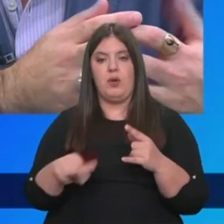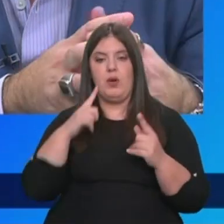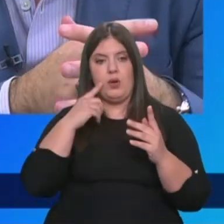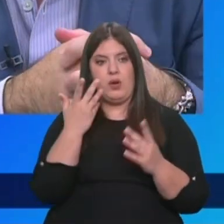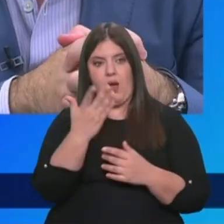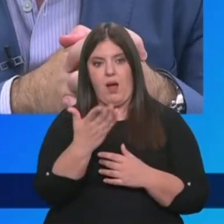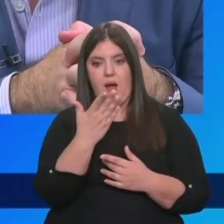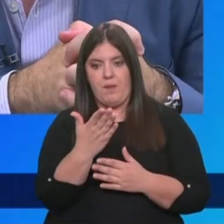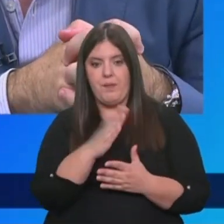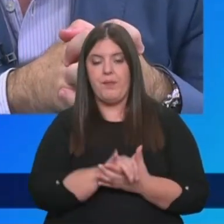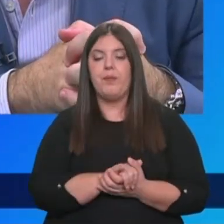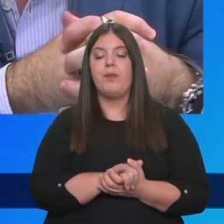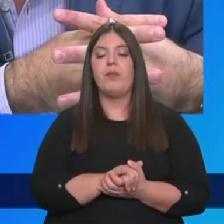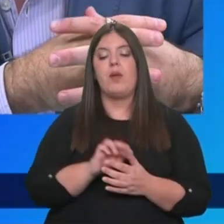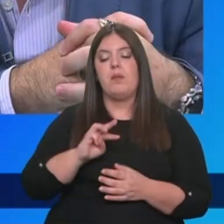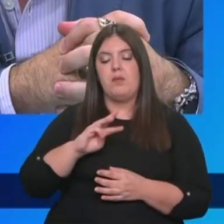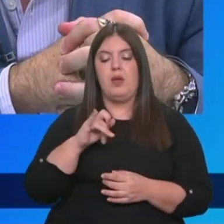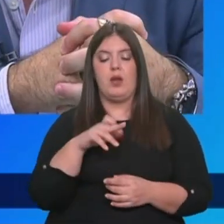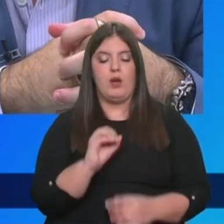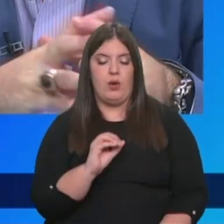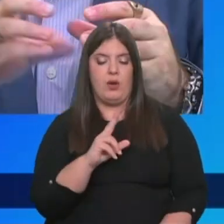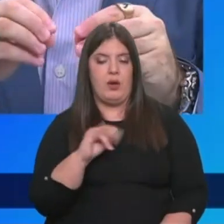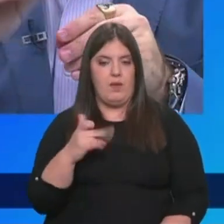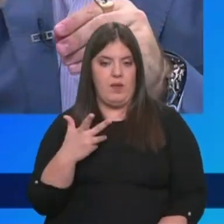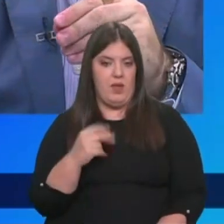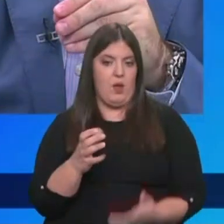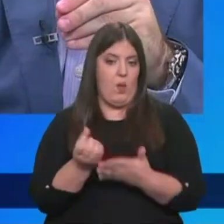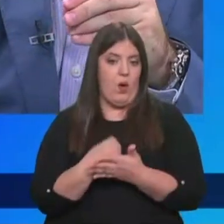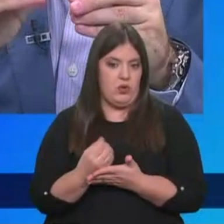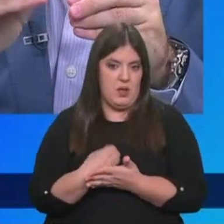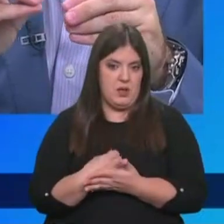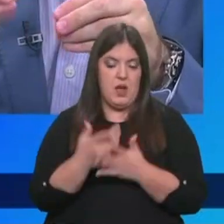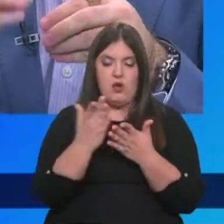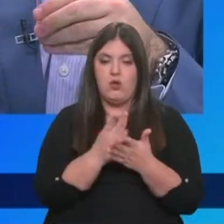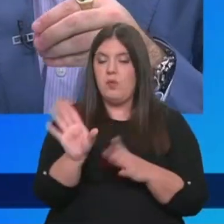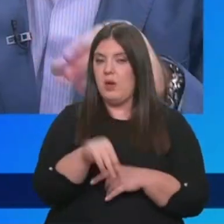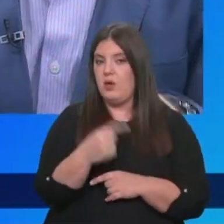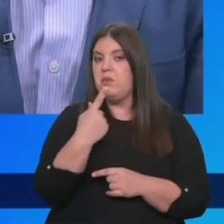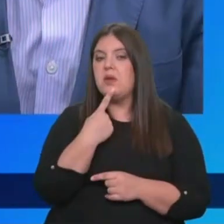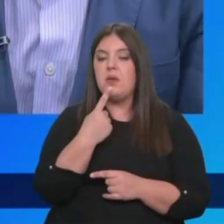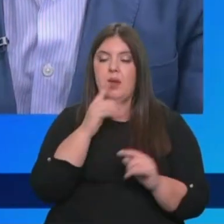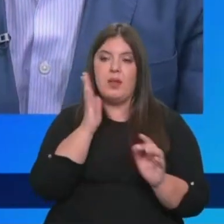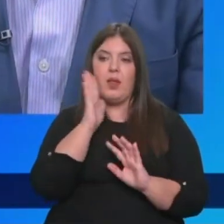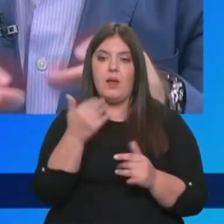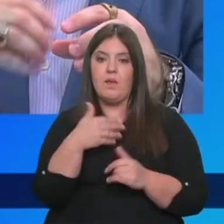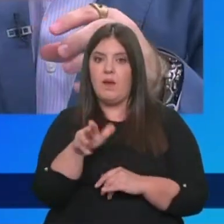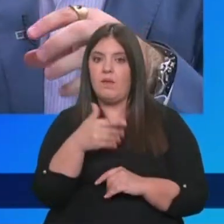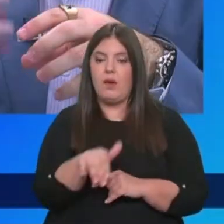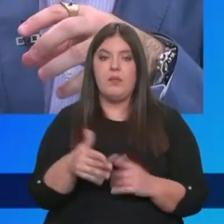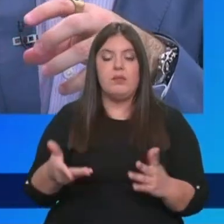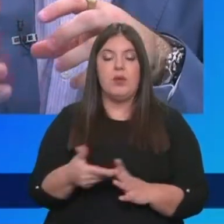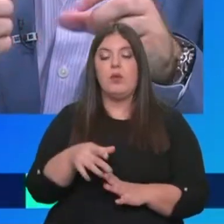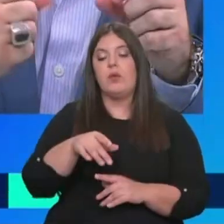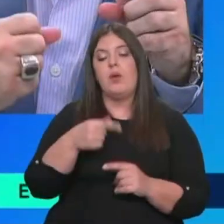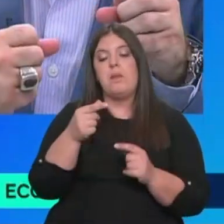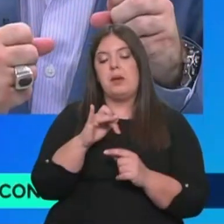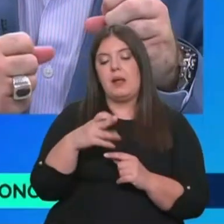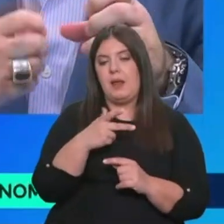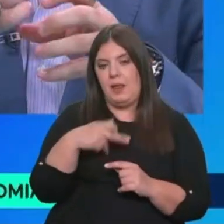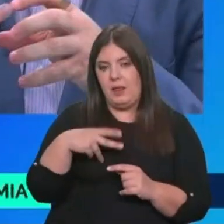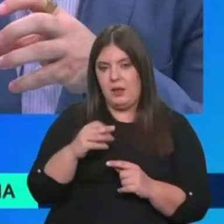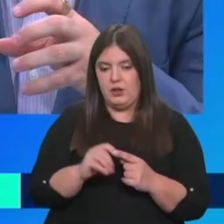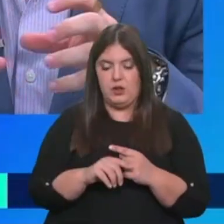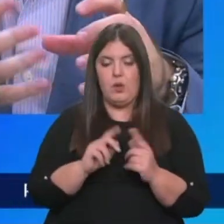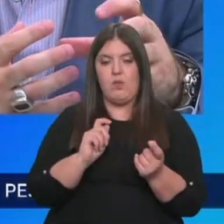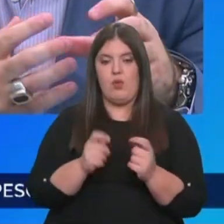exposição à microgravidade ou à ausência de gravidade. É mais um estudo que vai tentar perceber, então, como é que as plaquetas